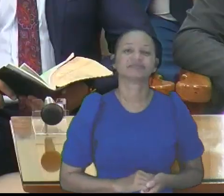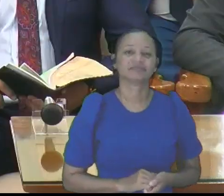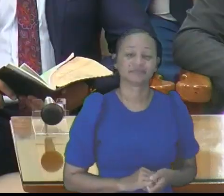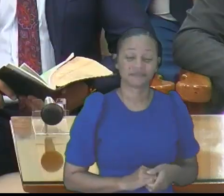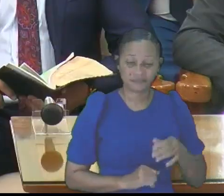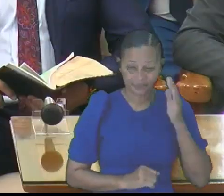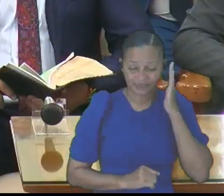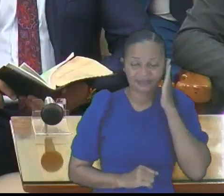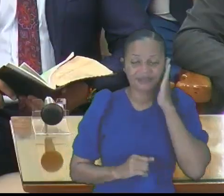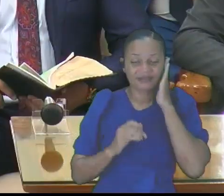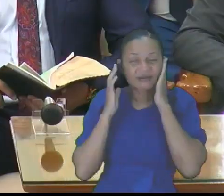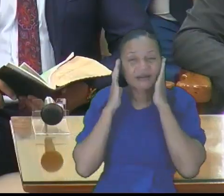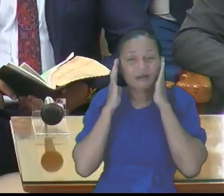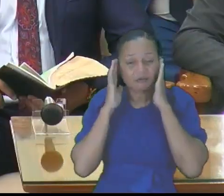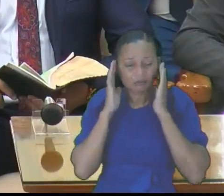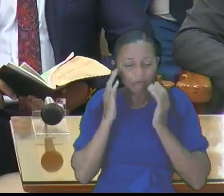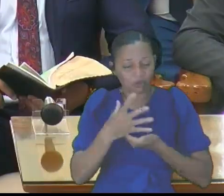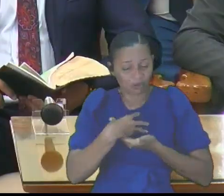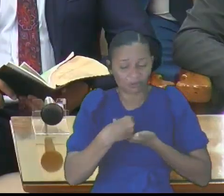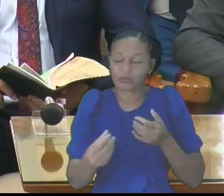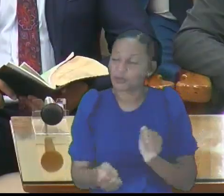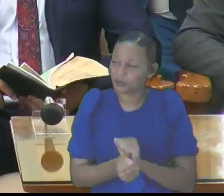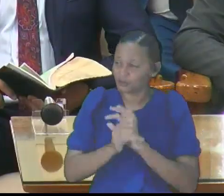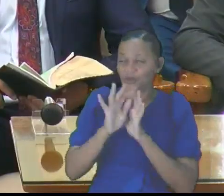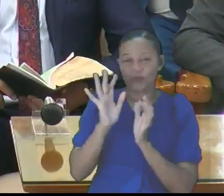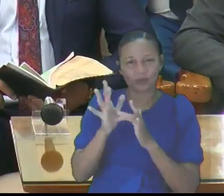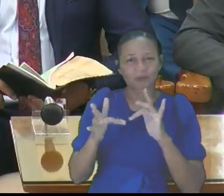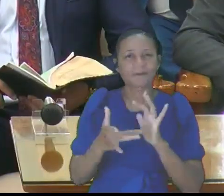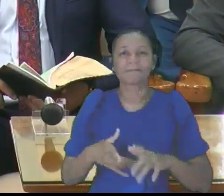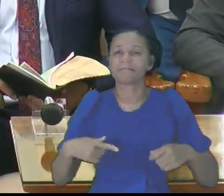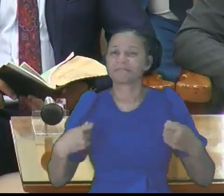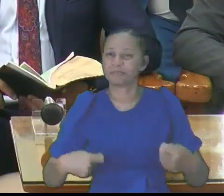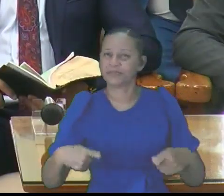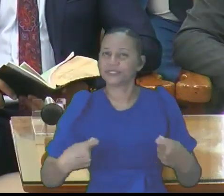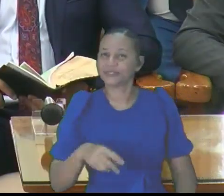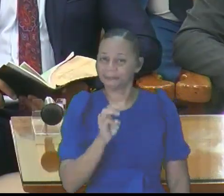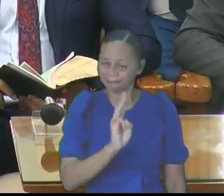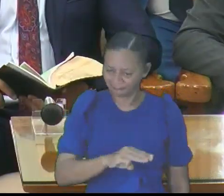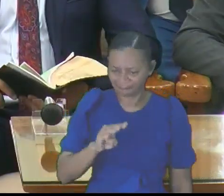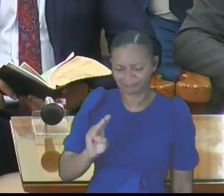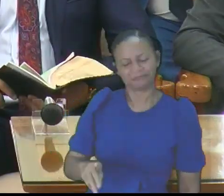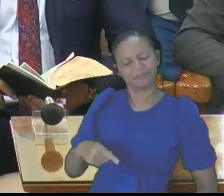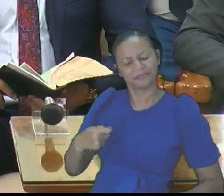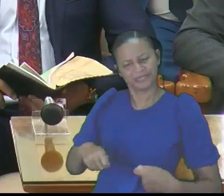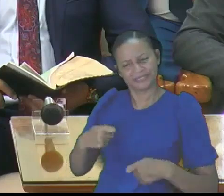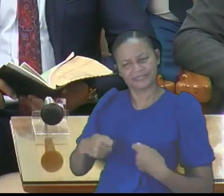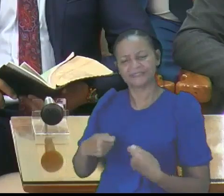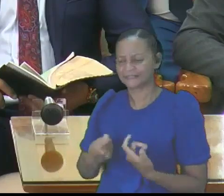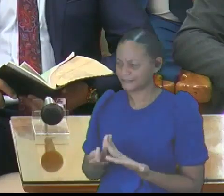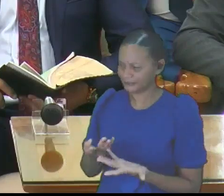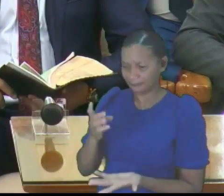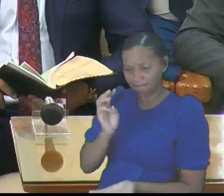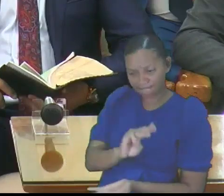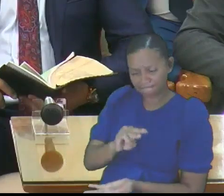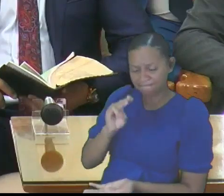Dá para dizer glória para Jesus? E precisa do mestre, precisa do doutor para